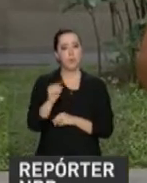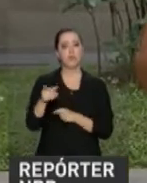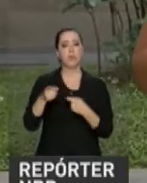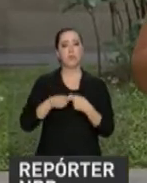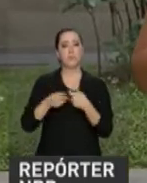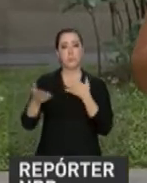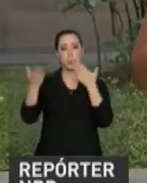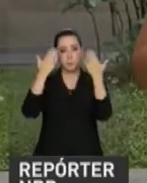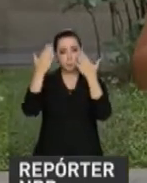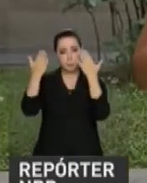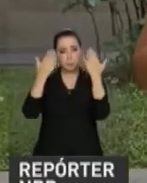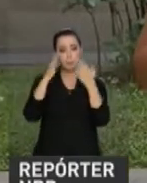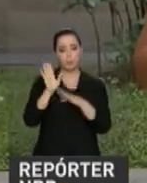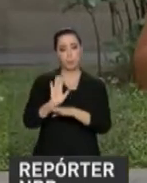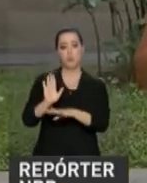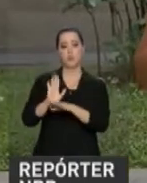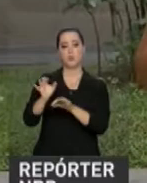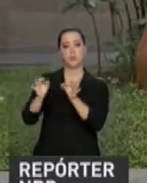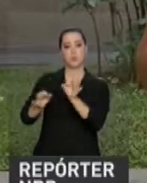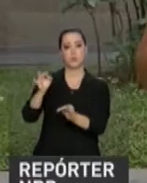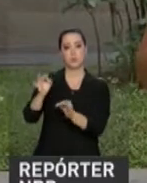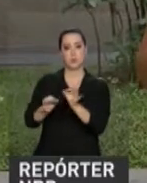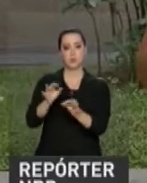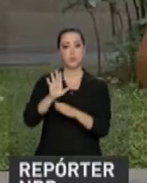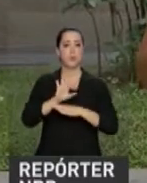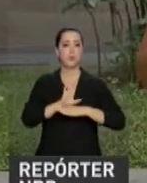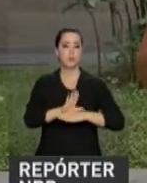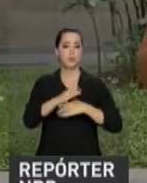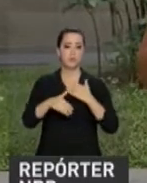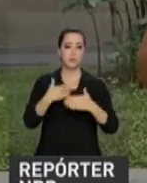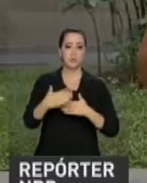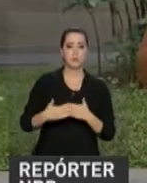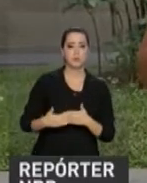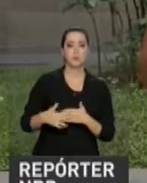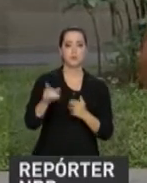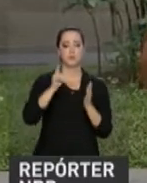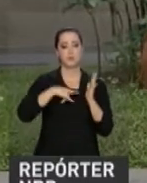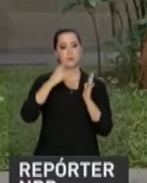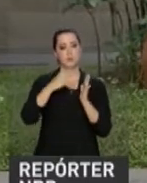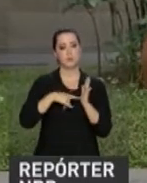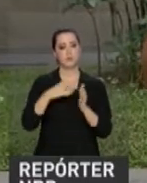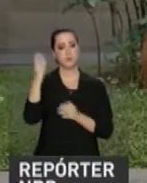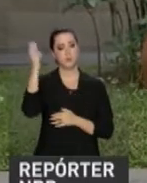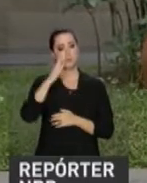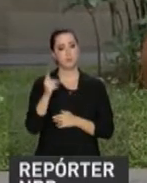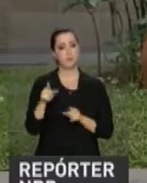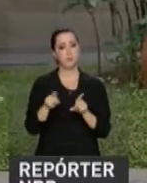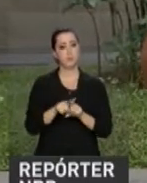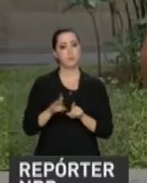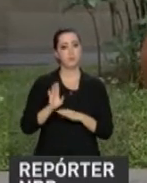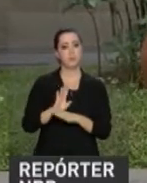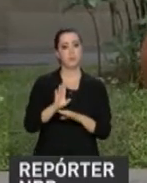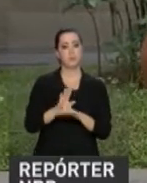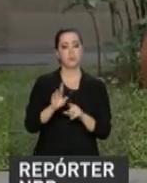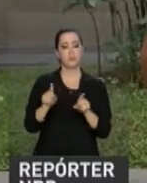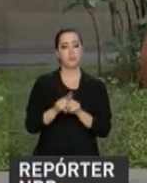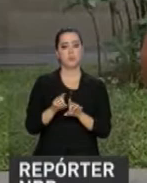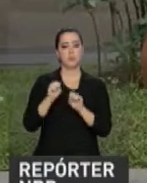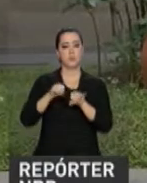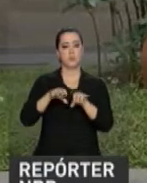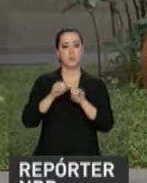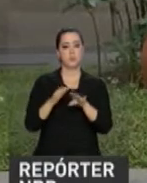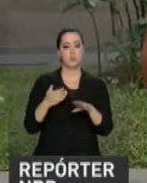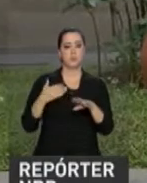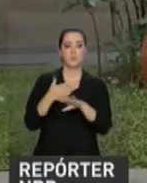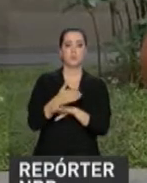médico e psicológico, assistência jurídica e ajuda para conseguir os documentos brasileiros. Eles também recebem as orientações para